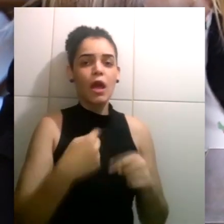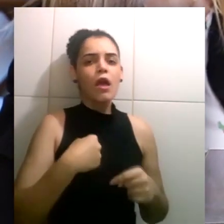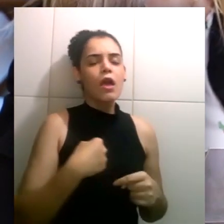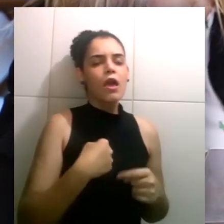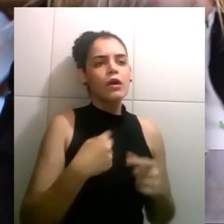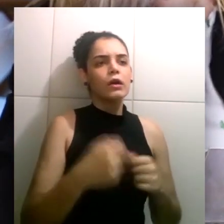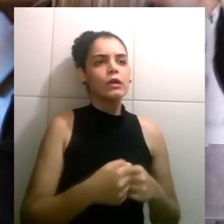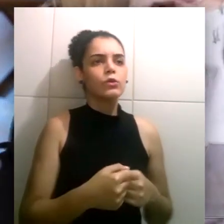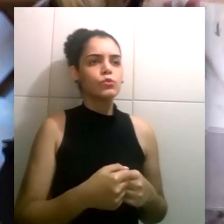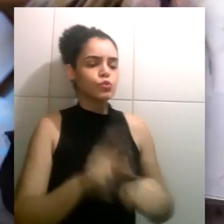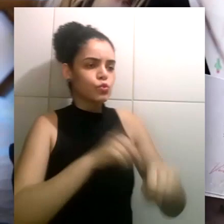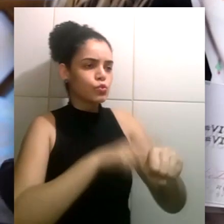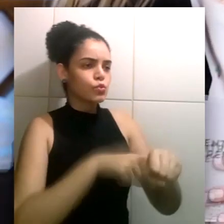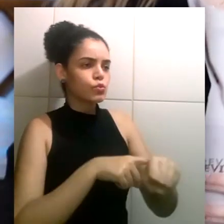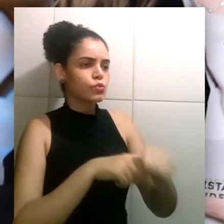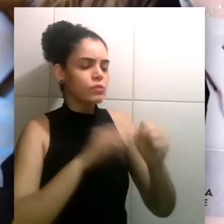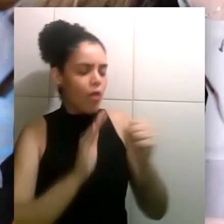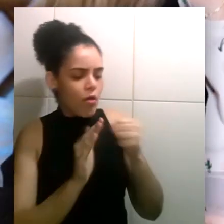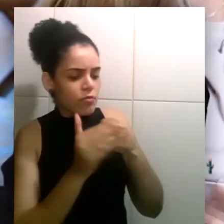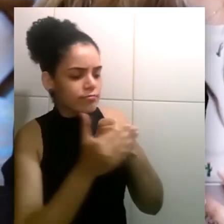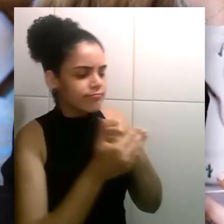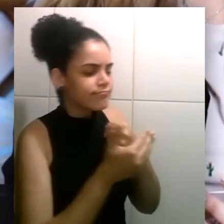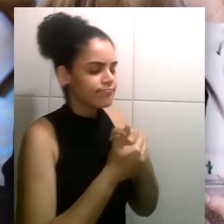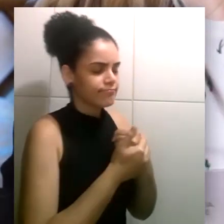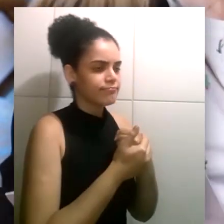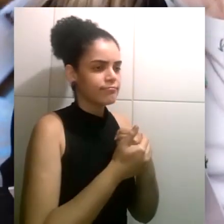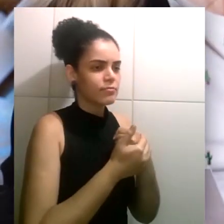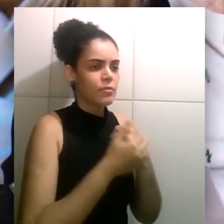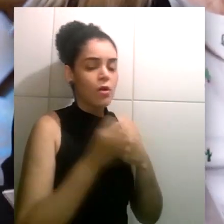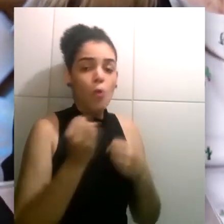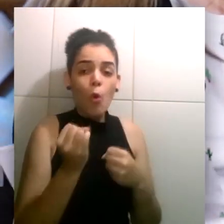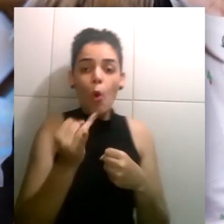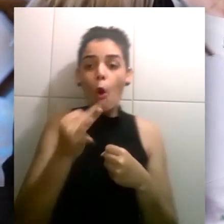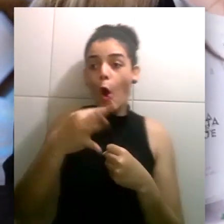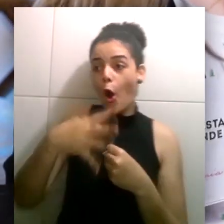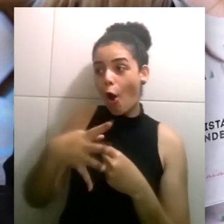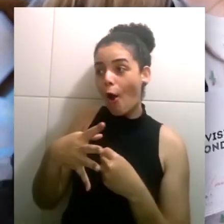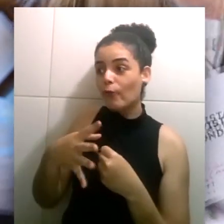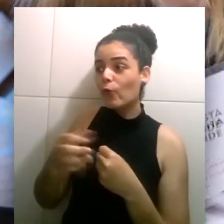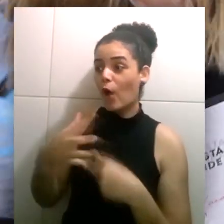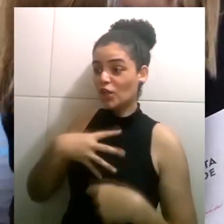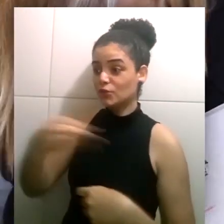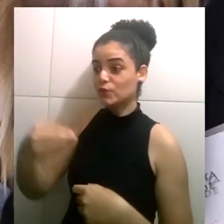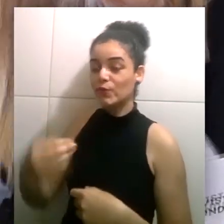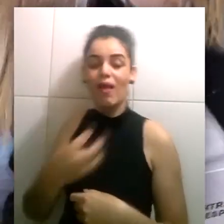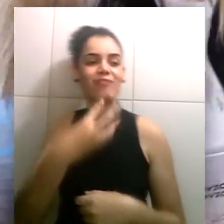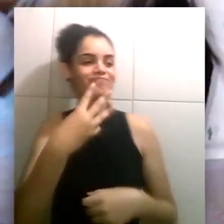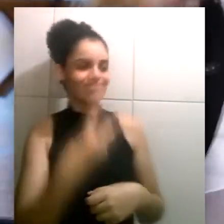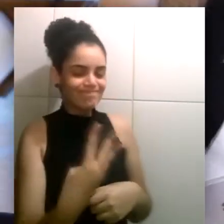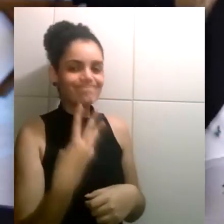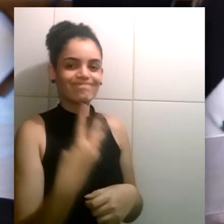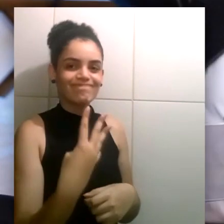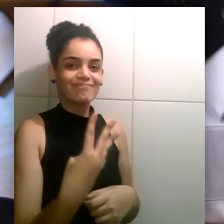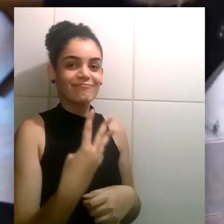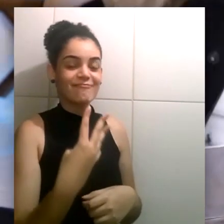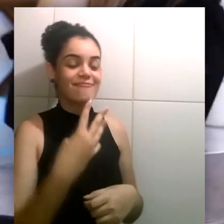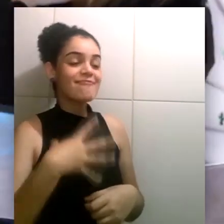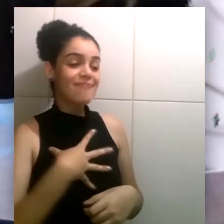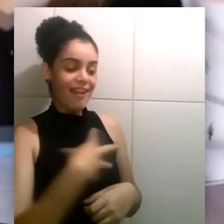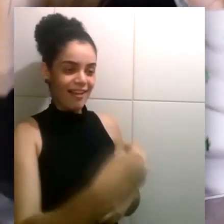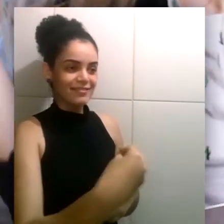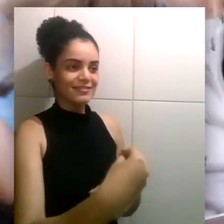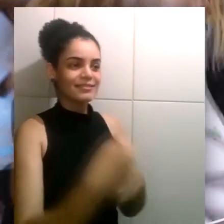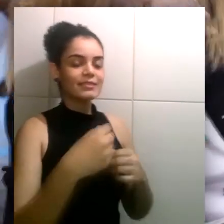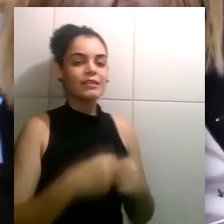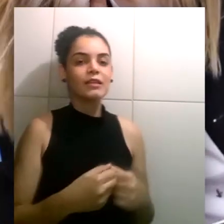num período mais escondida, porque eu tava tendo filhos, neném. Quantos filhos ela tem? 3 filhos. Mais em casa, bastante,